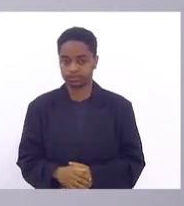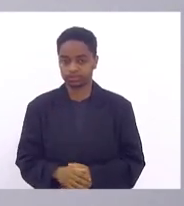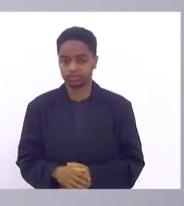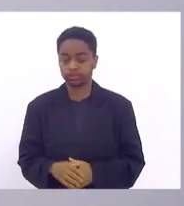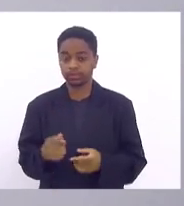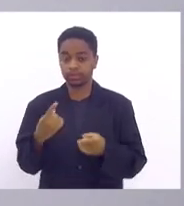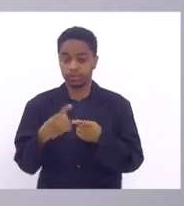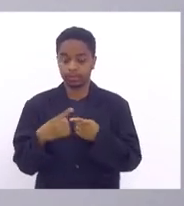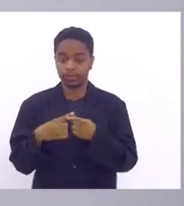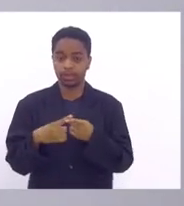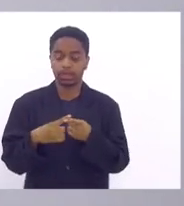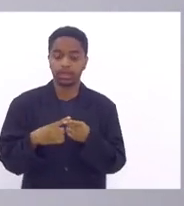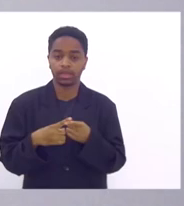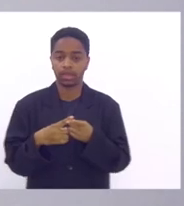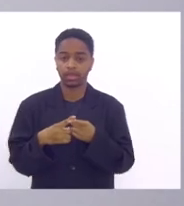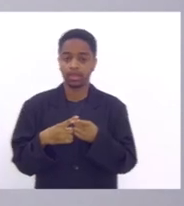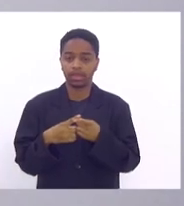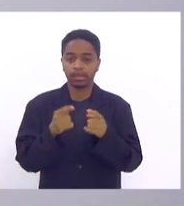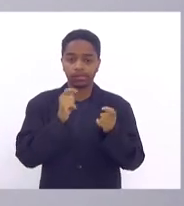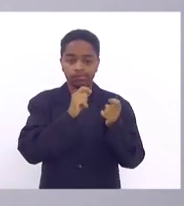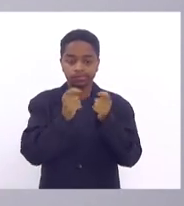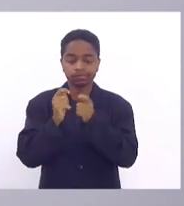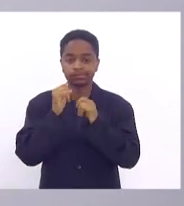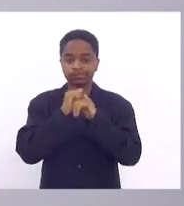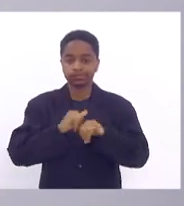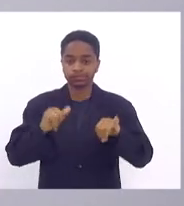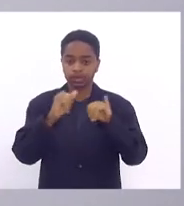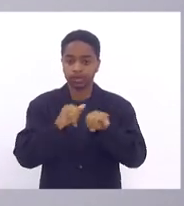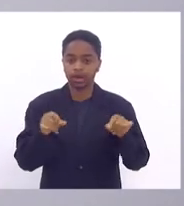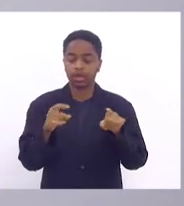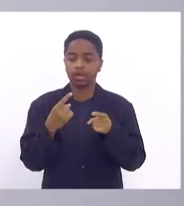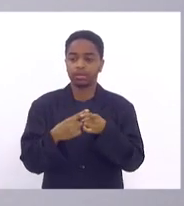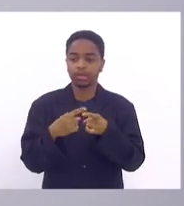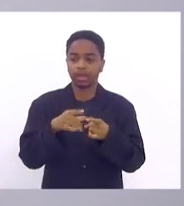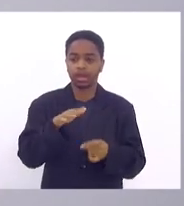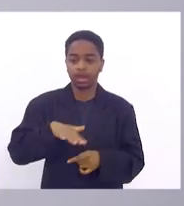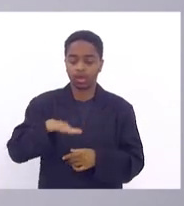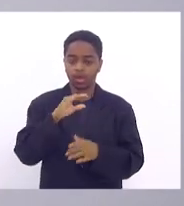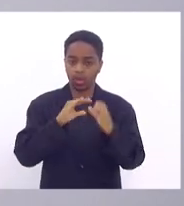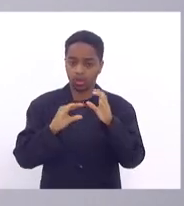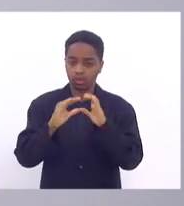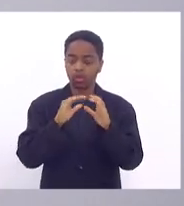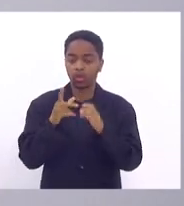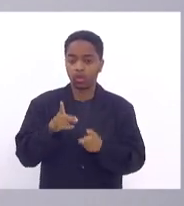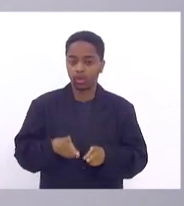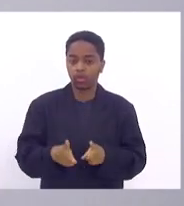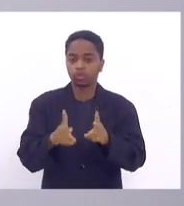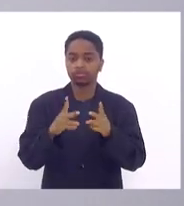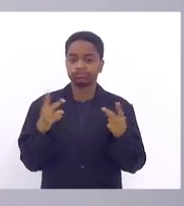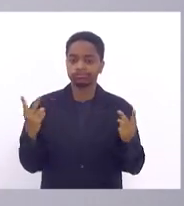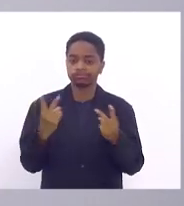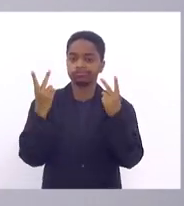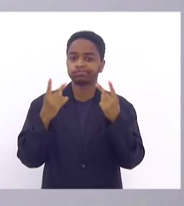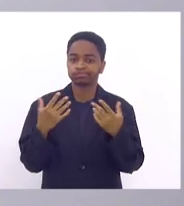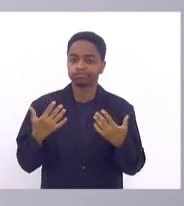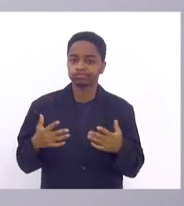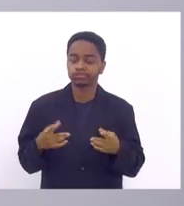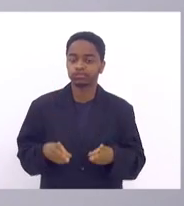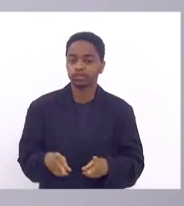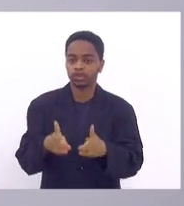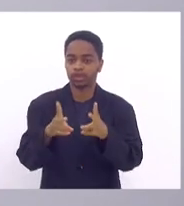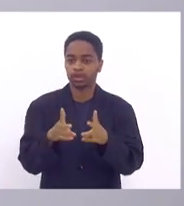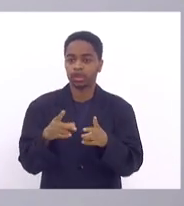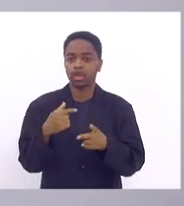imprensa tem informado alguns meios de comunicação continuam eh fazendo valer muito isso e eu eu